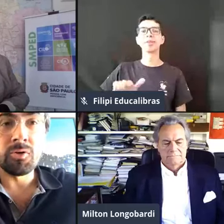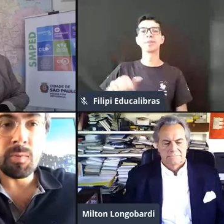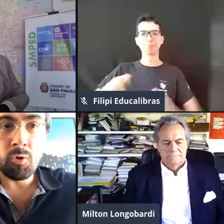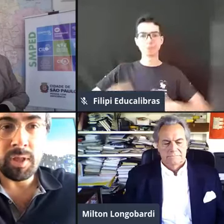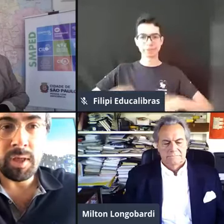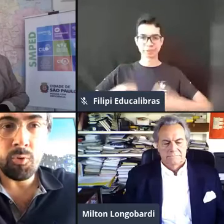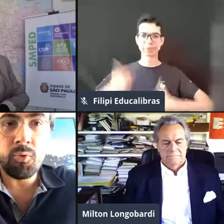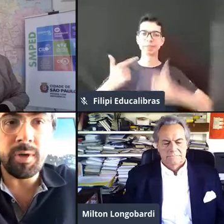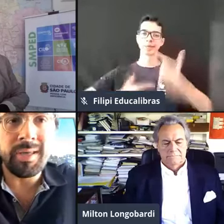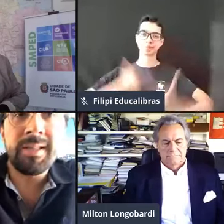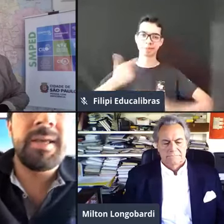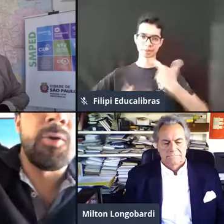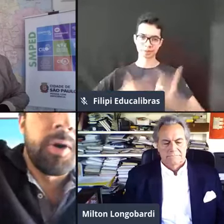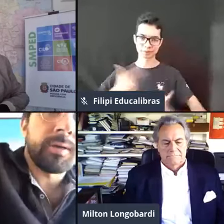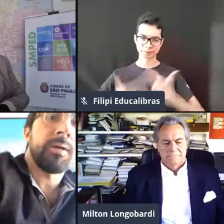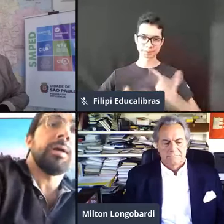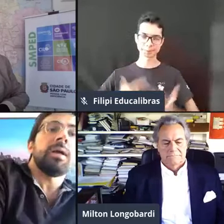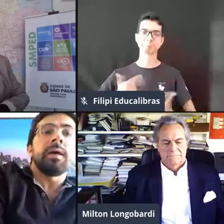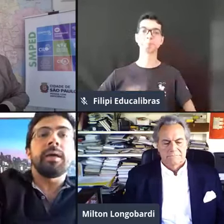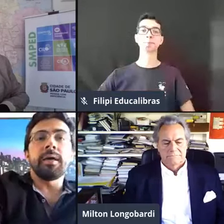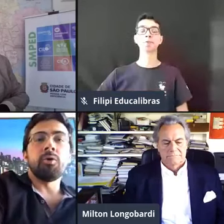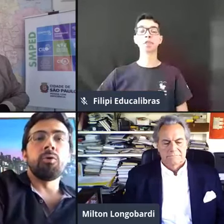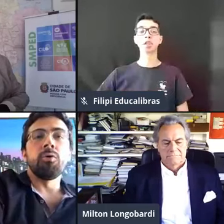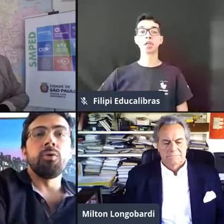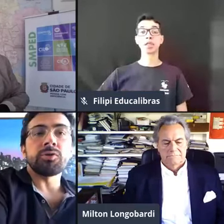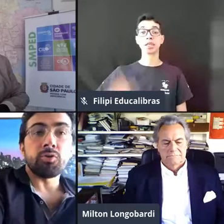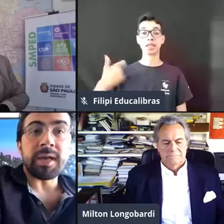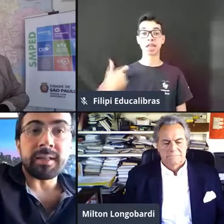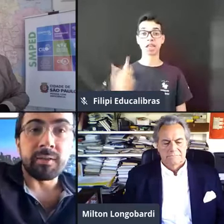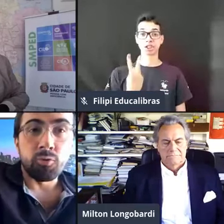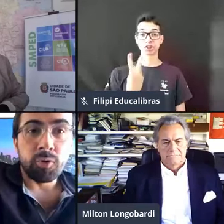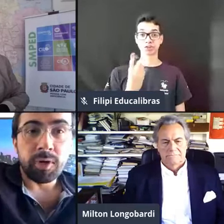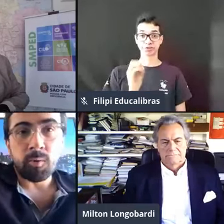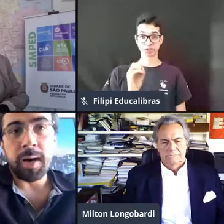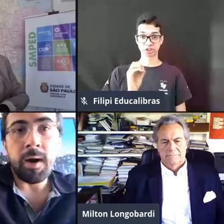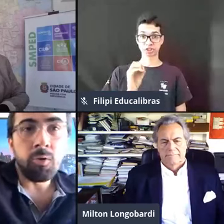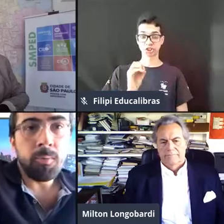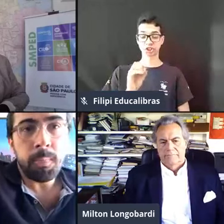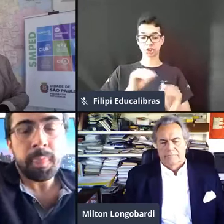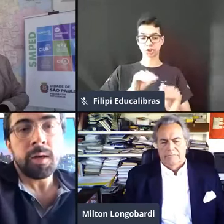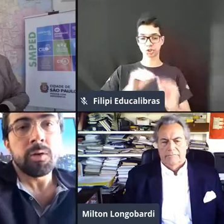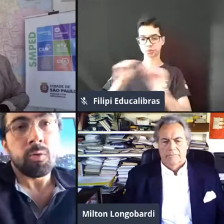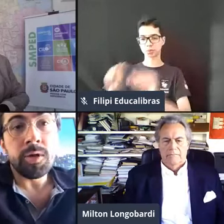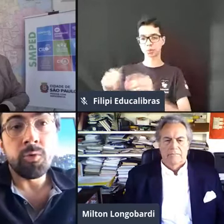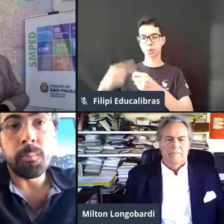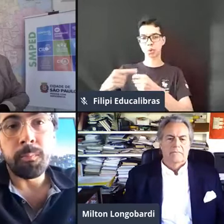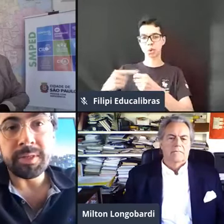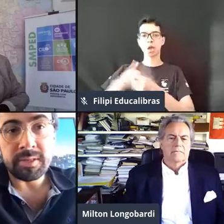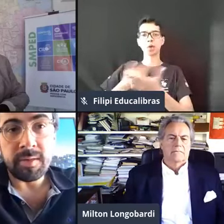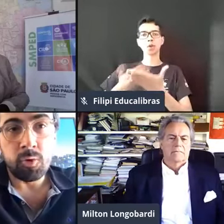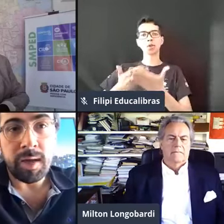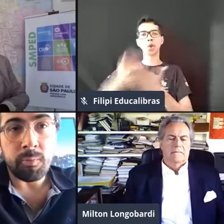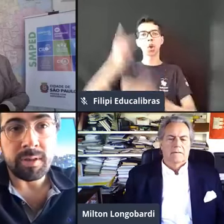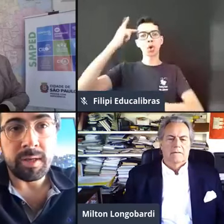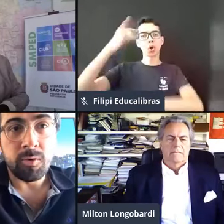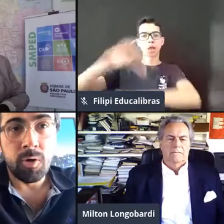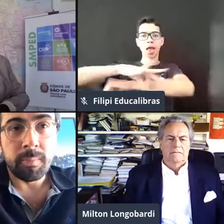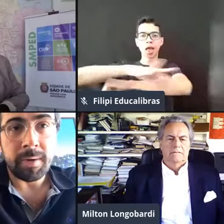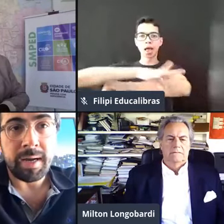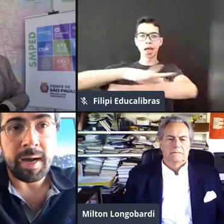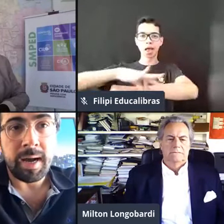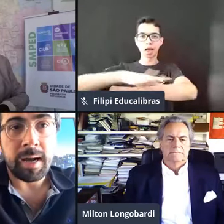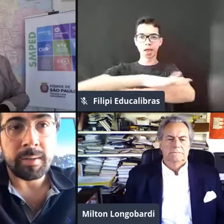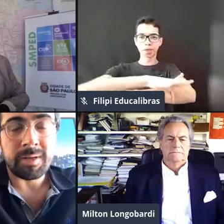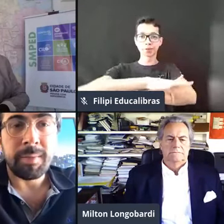20 anos me mudei para o interior. Eu estudei arquitetura em São Paulo. Quando precisei mudar para o